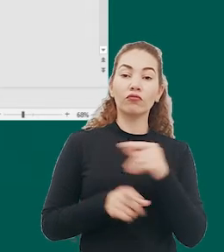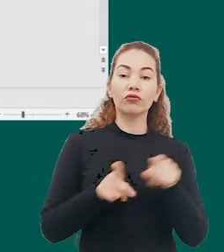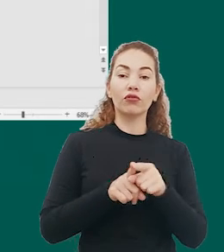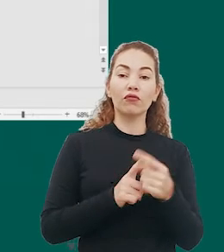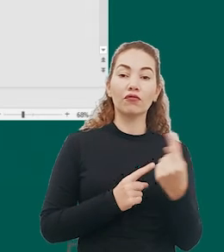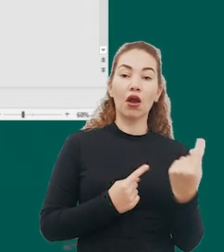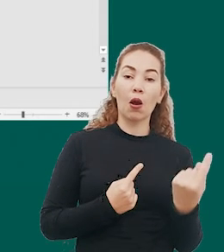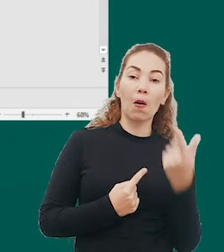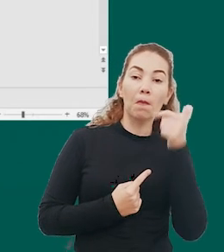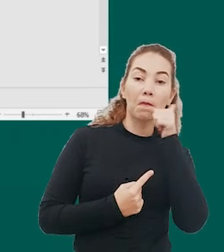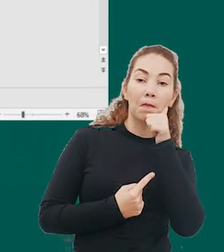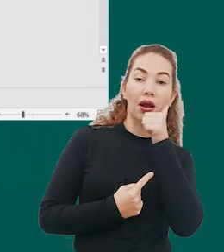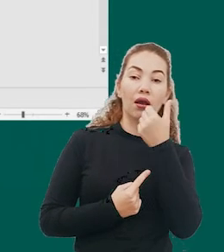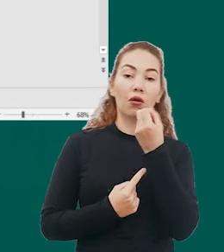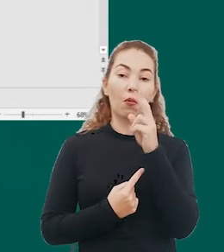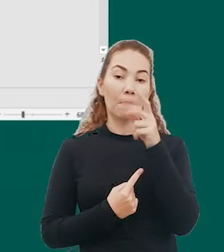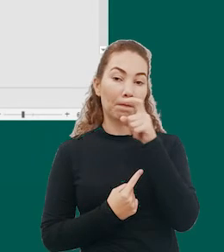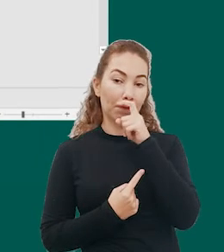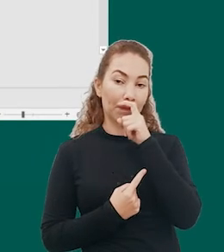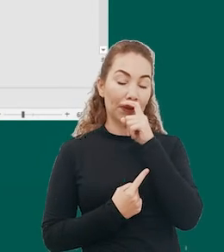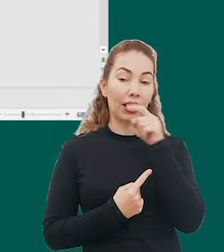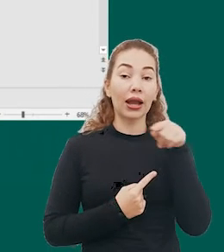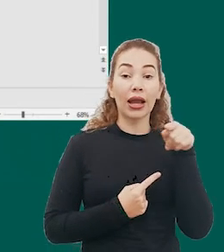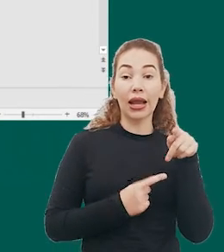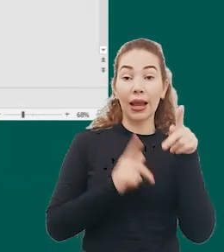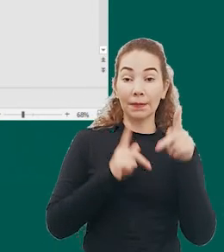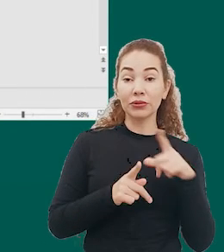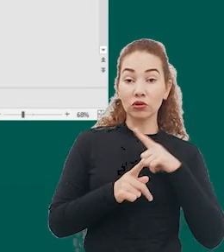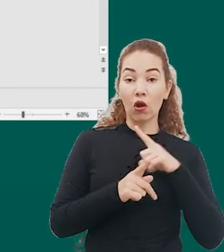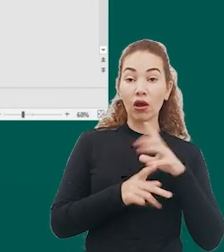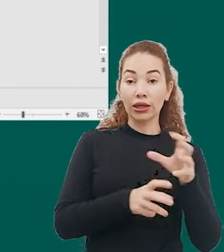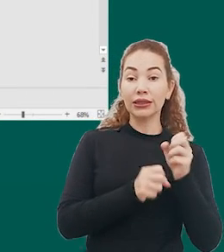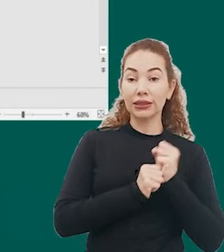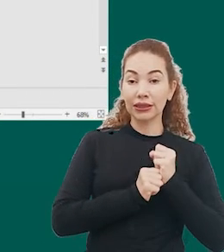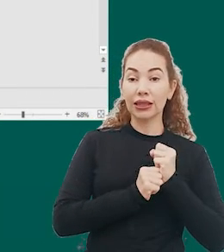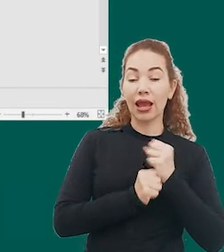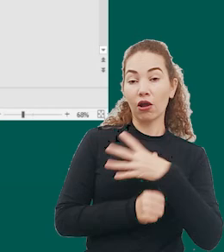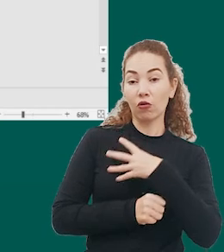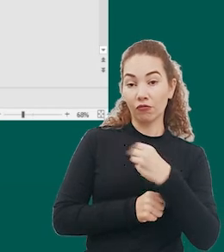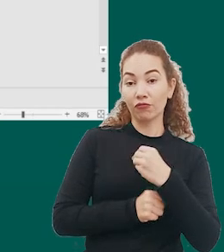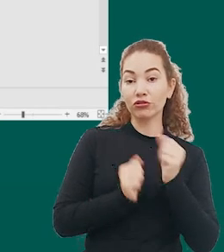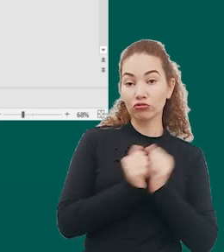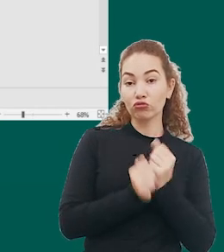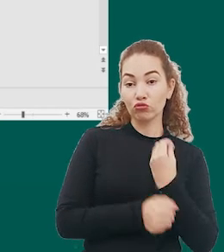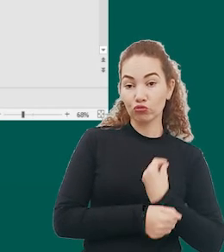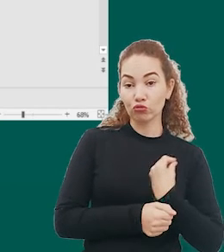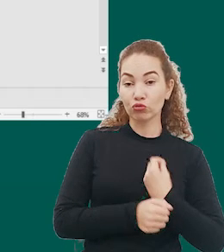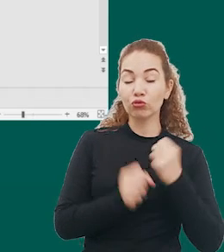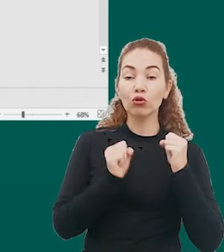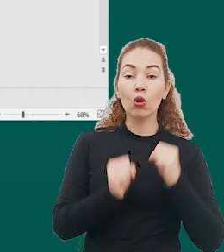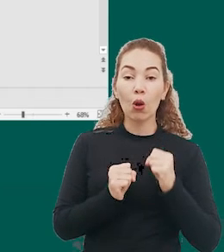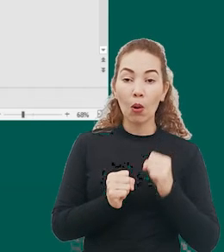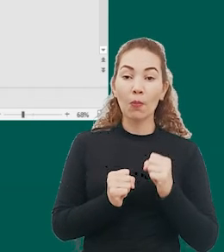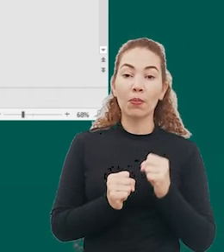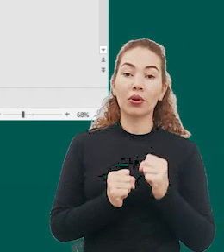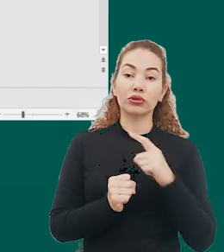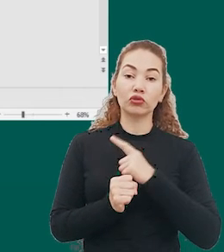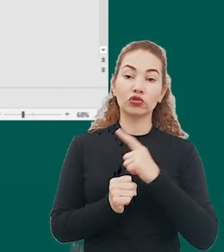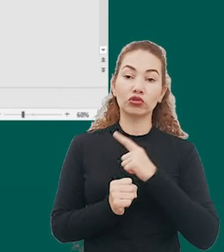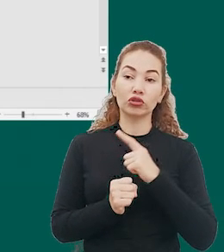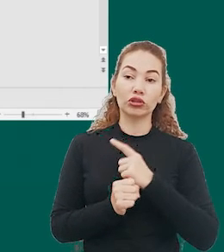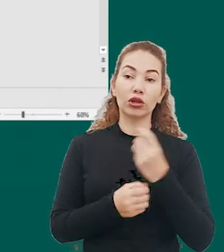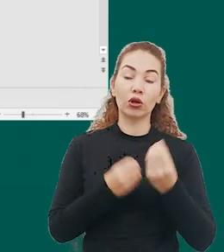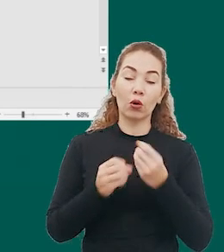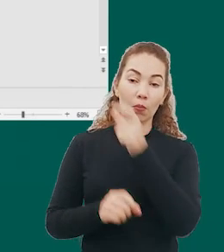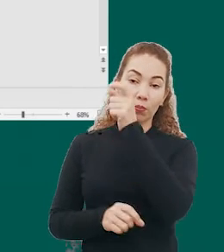dos cônjuges. Aquele cônjuge que tem a guarda dos filhos poderá tê-los